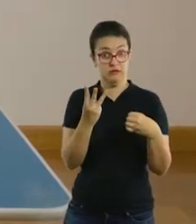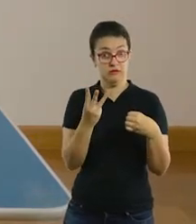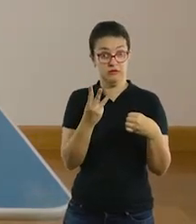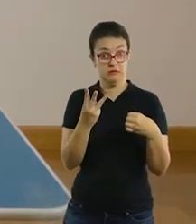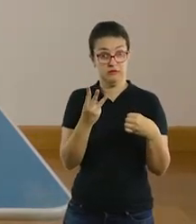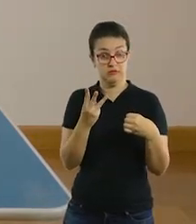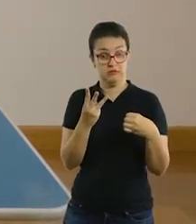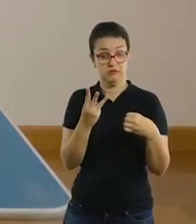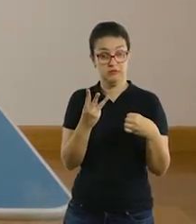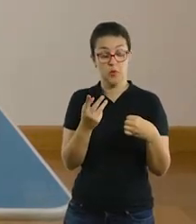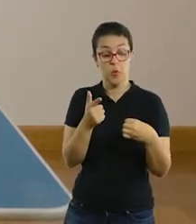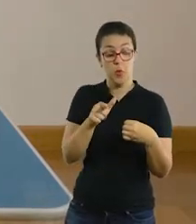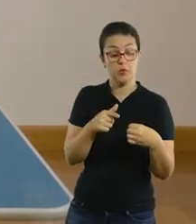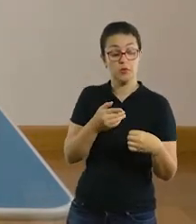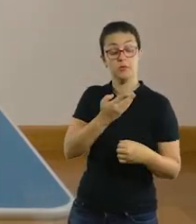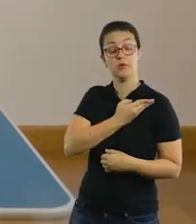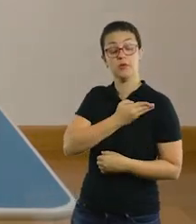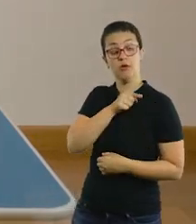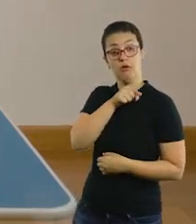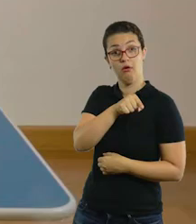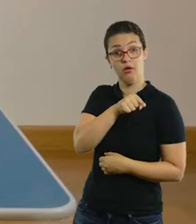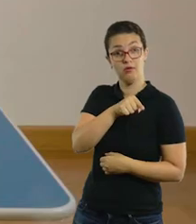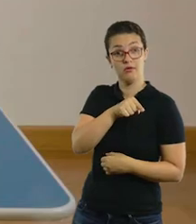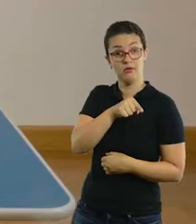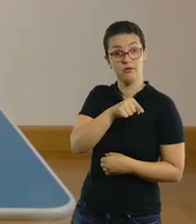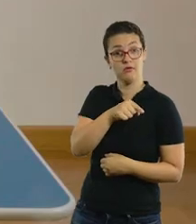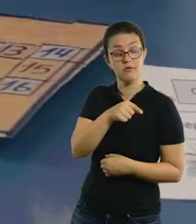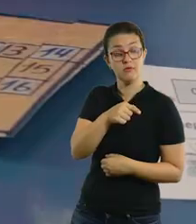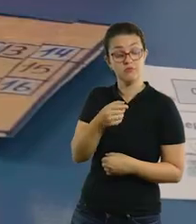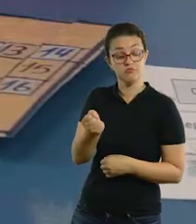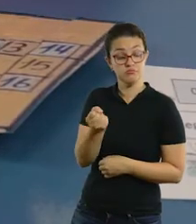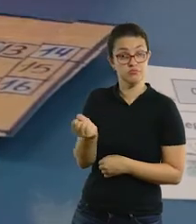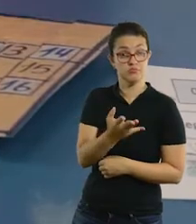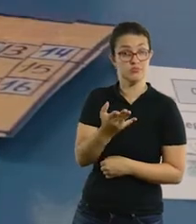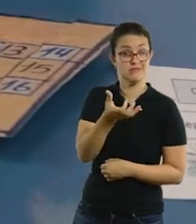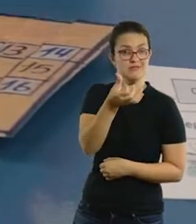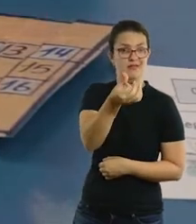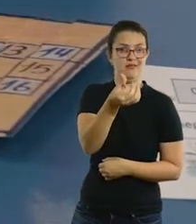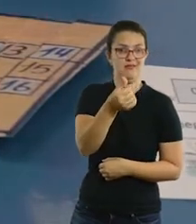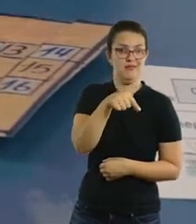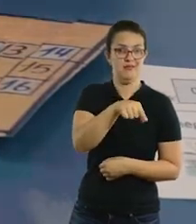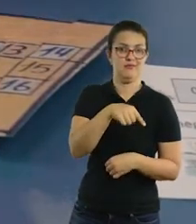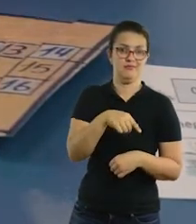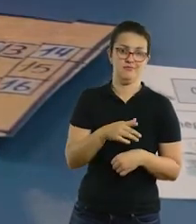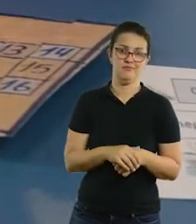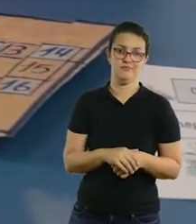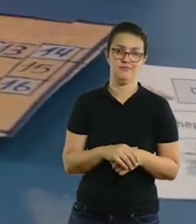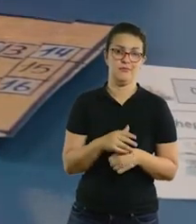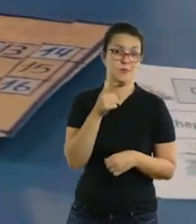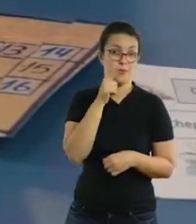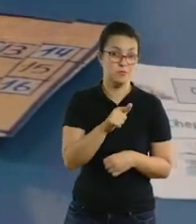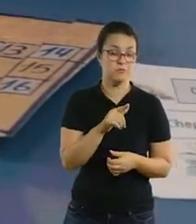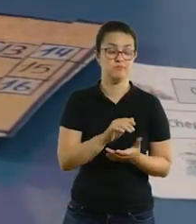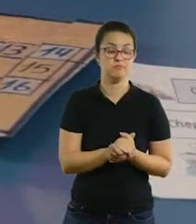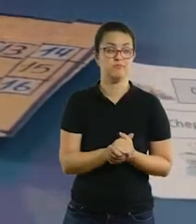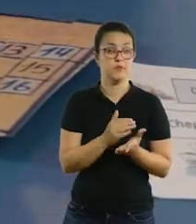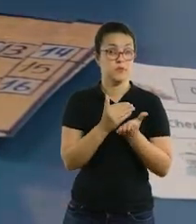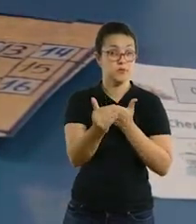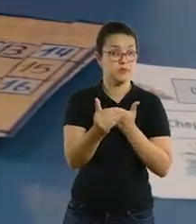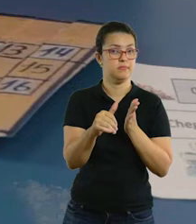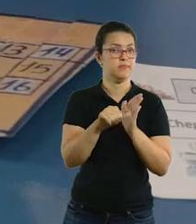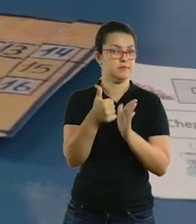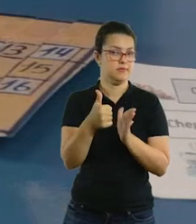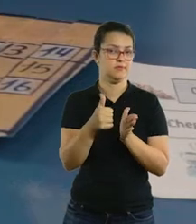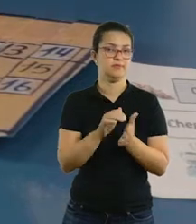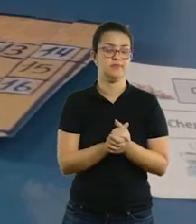o seu parceiro vai jogar 6. Ele ganhou. Ele vai começar, ele vai escolher uma cor e ele